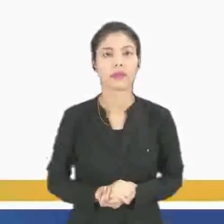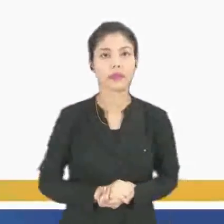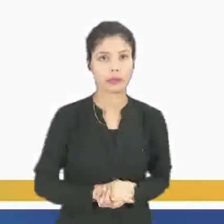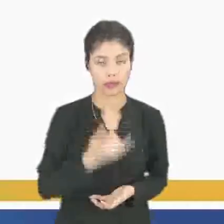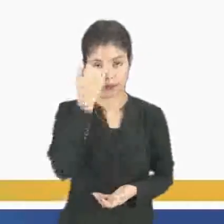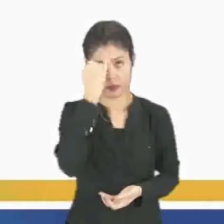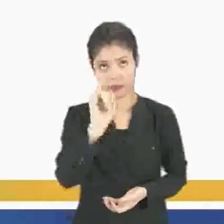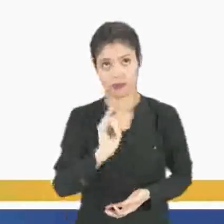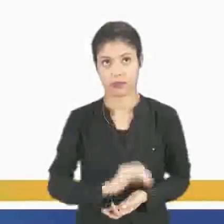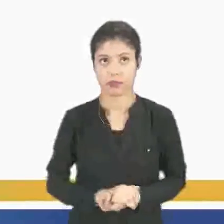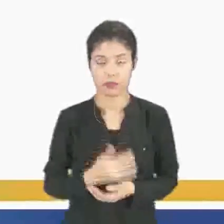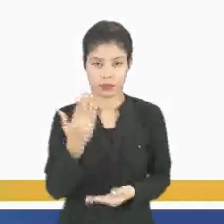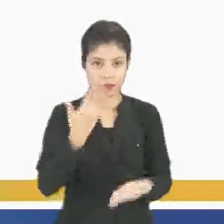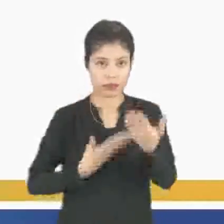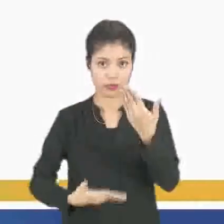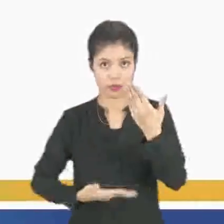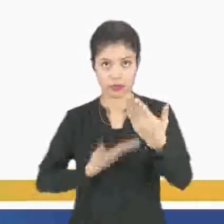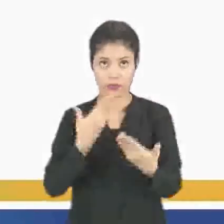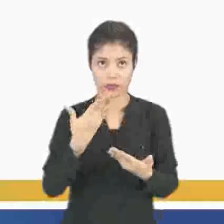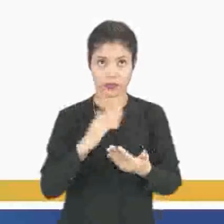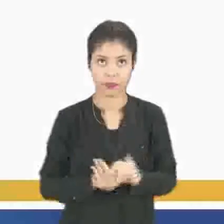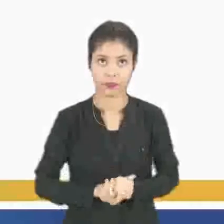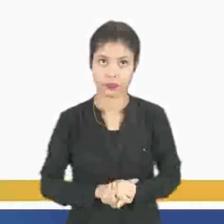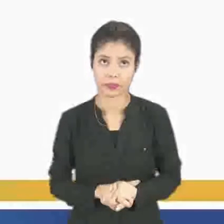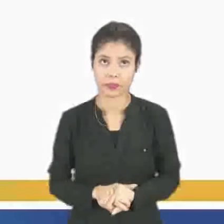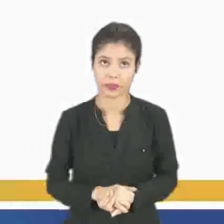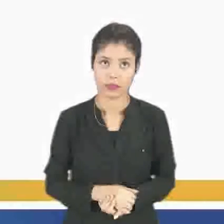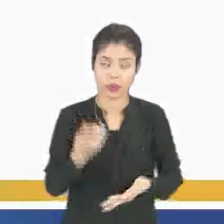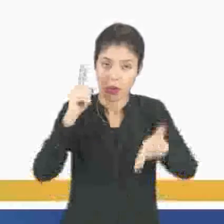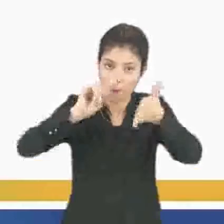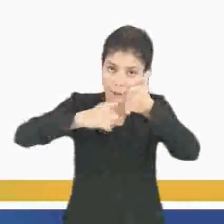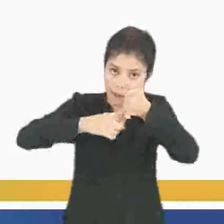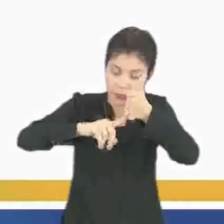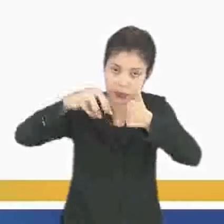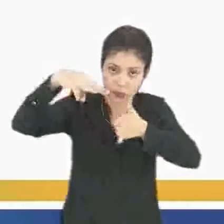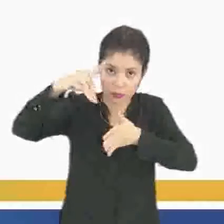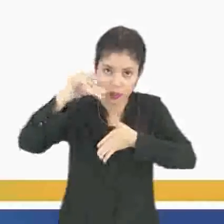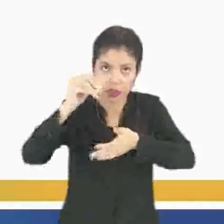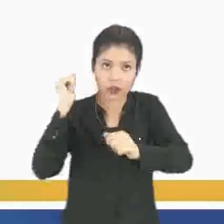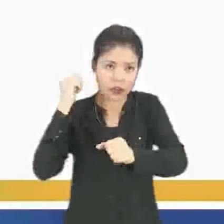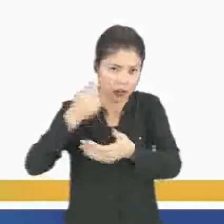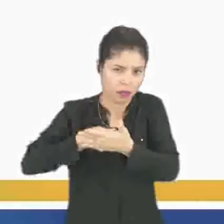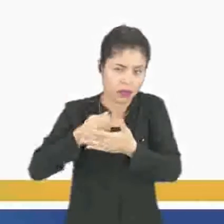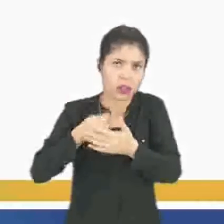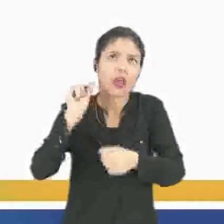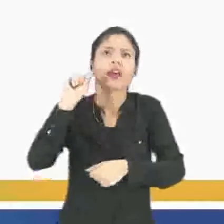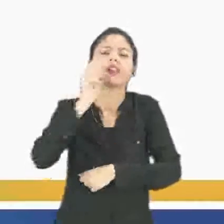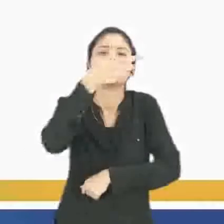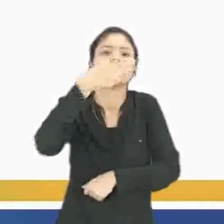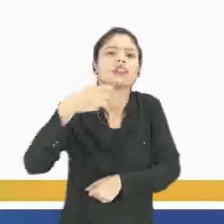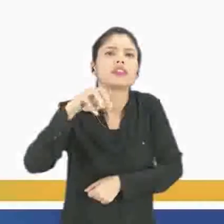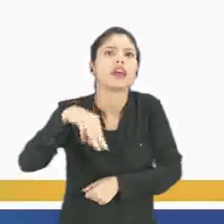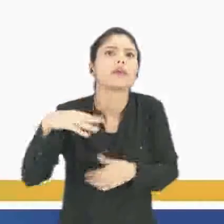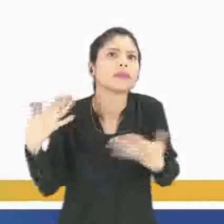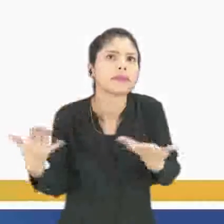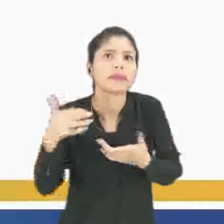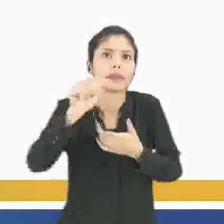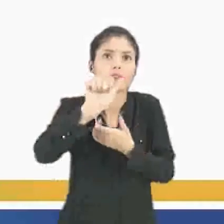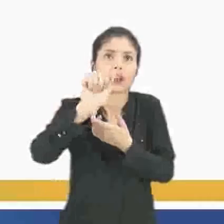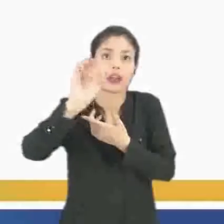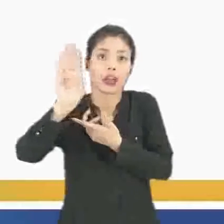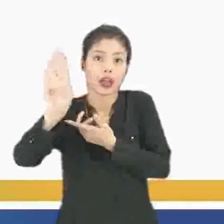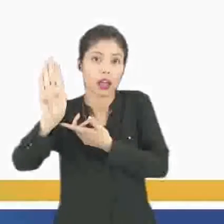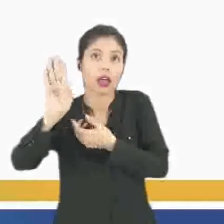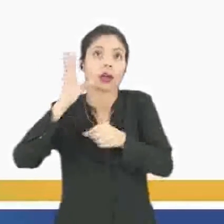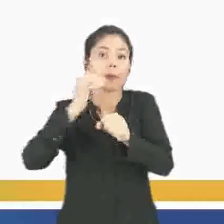a ideia relacionada ao ponto médio. Vamos só reforçar isso daqui. Quem é XM? XA mais